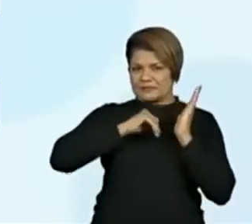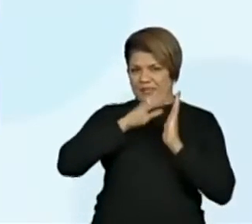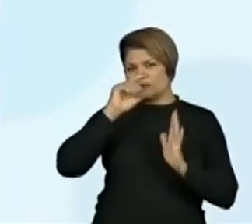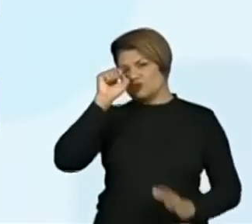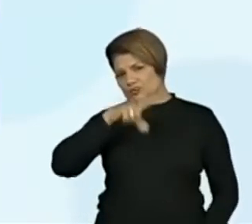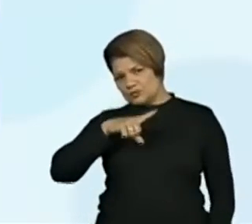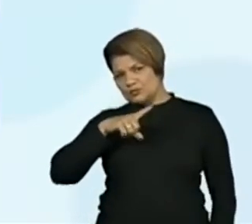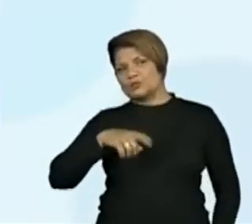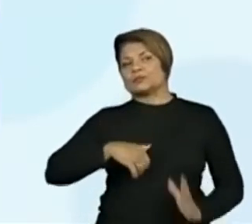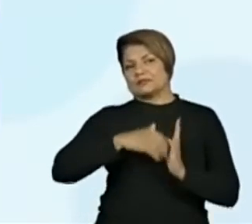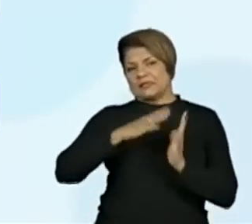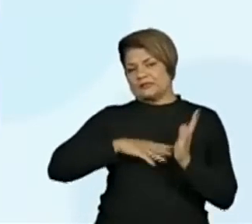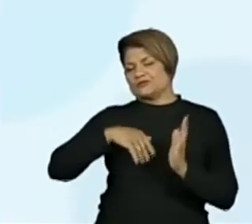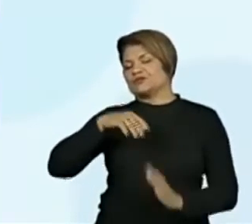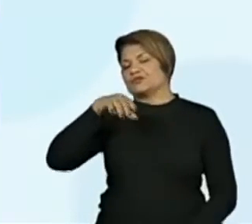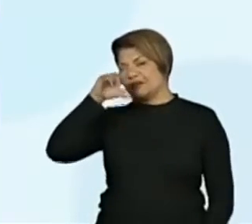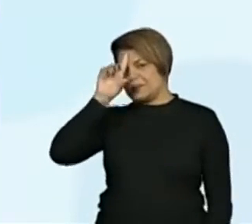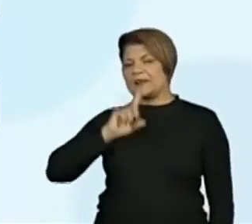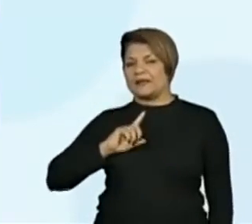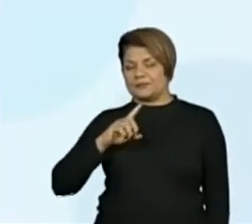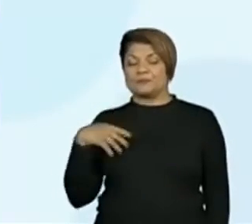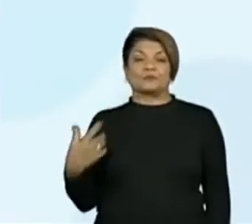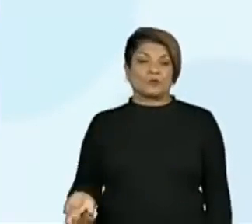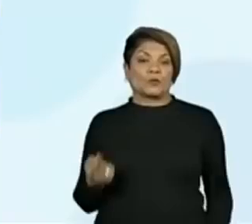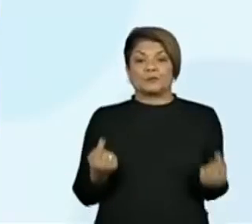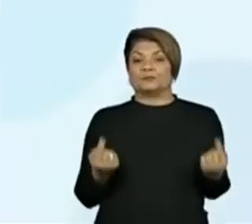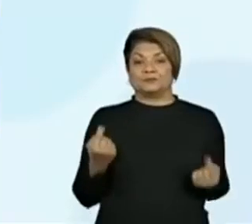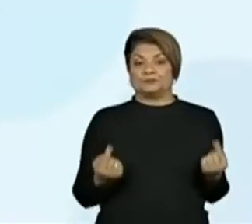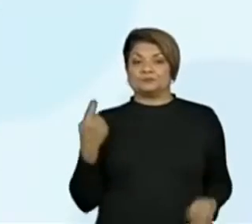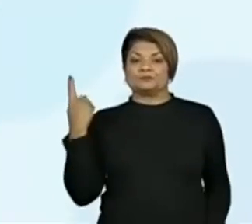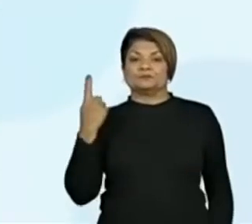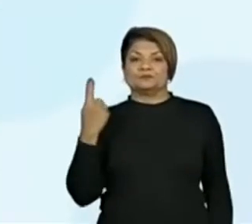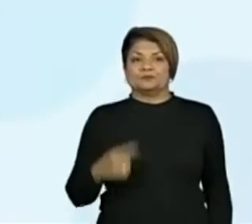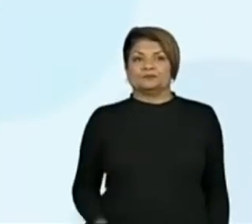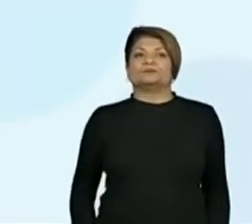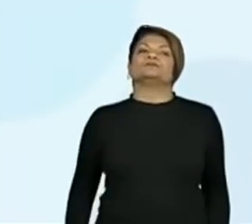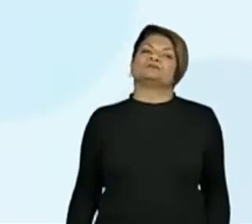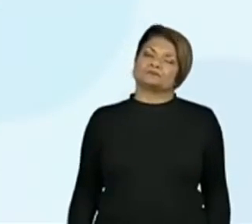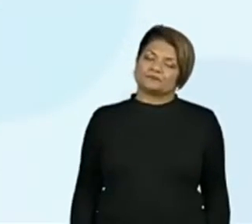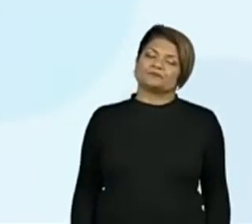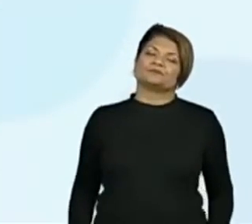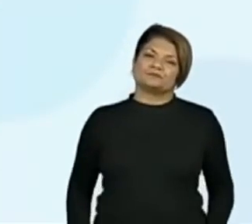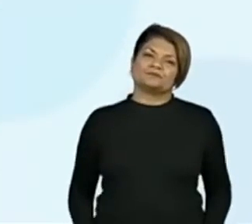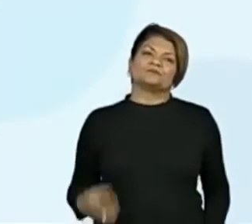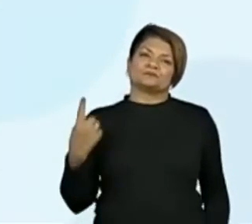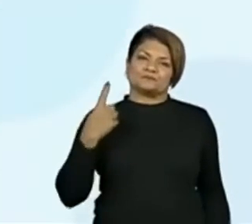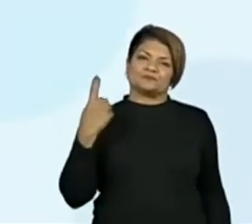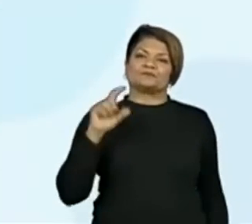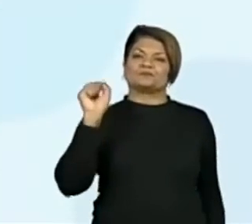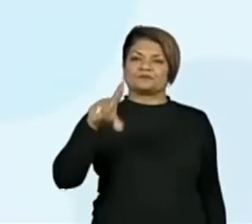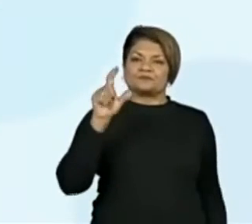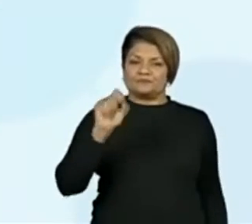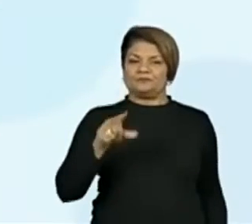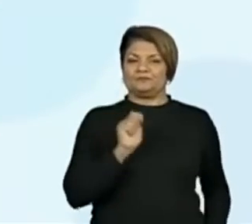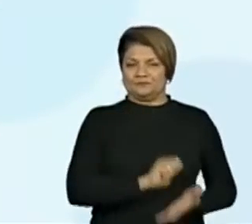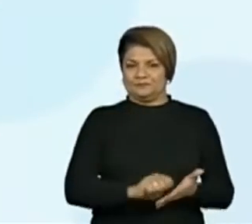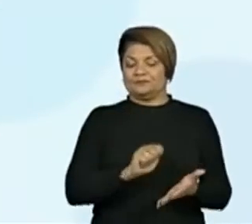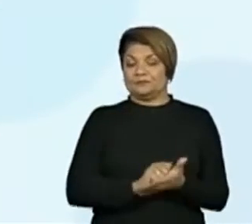azul e amarelo. Qual que você quer primeiro, Ju? Que é o amarelo ou que é o azul? Nós vamos escrever primeiro o azul, tá